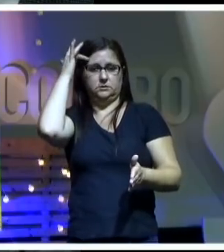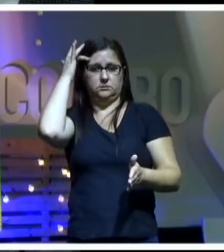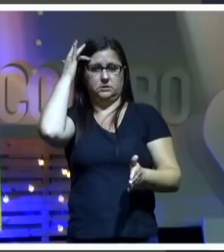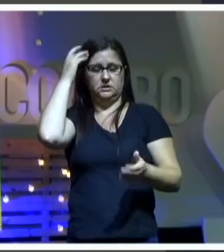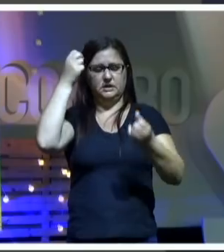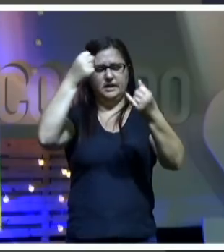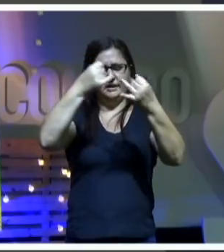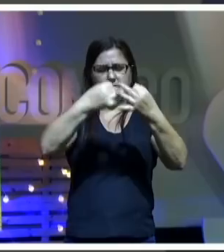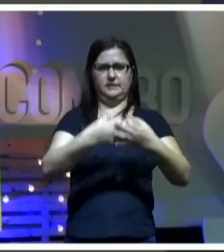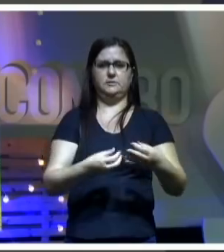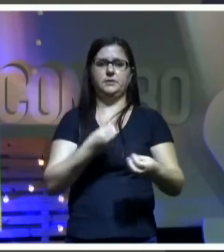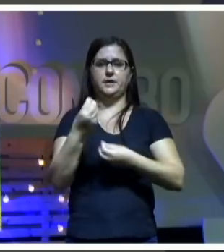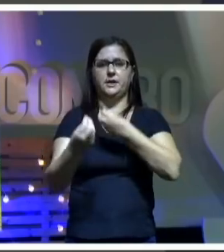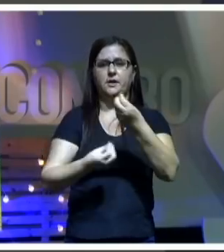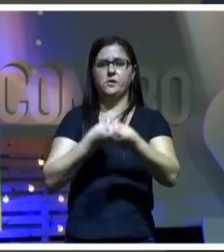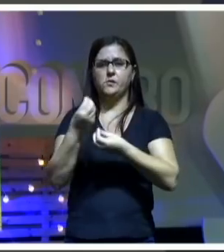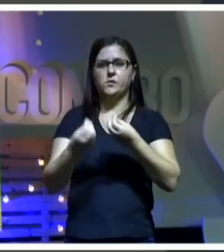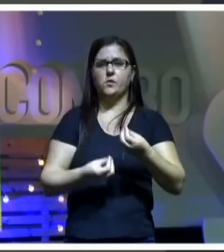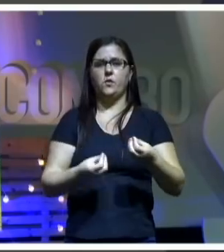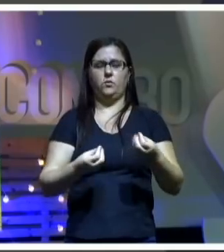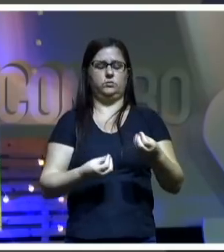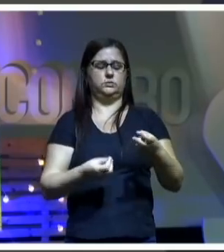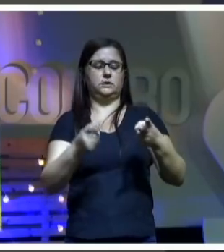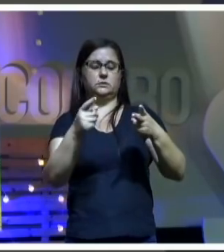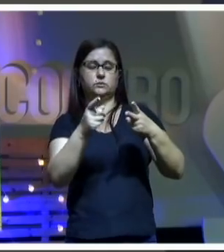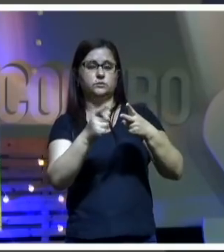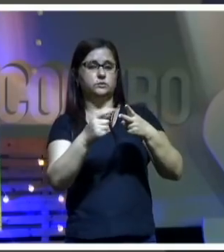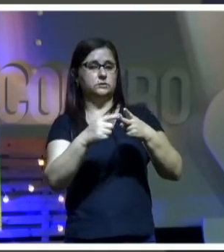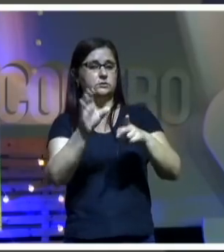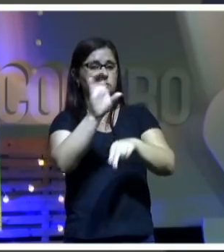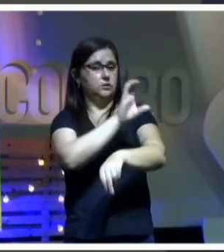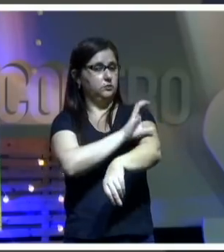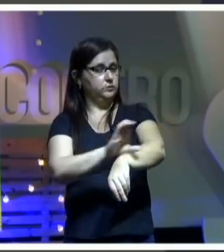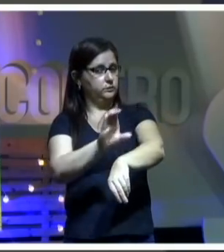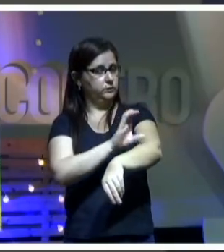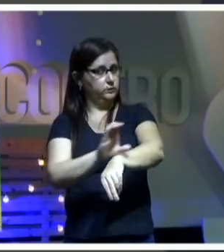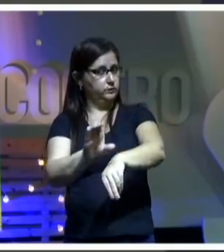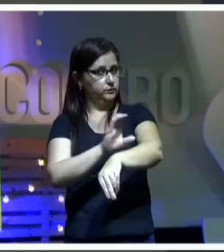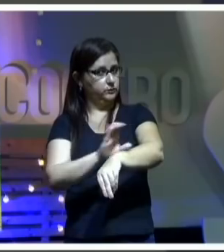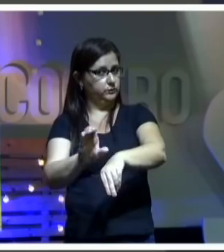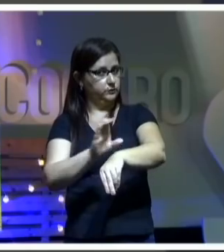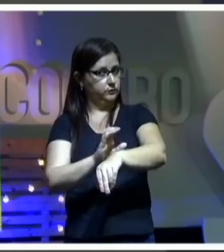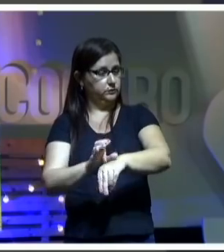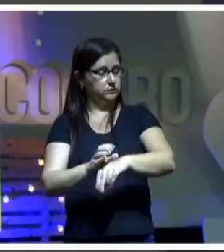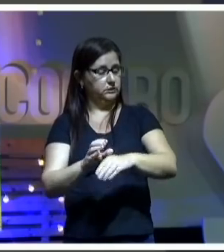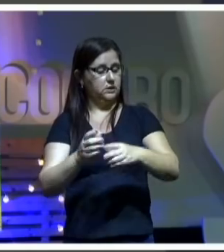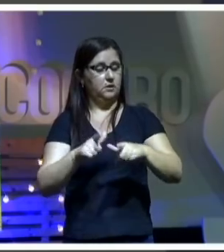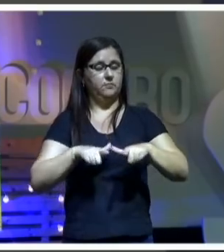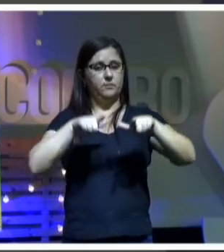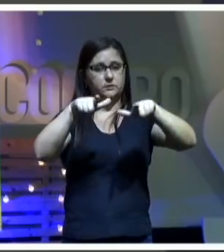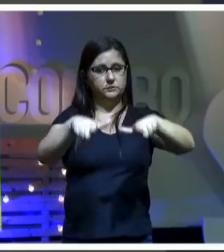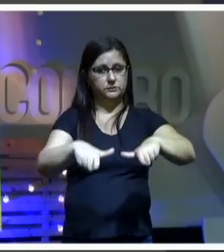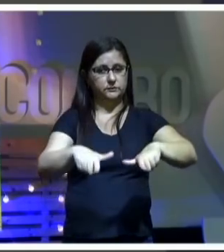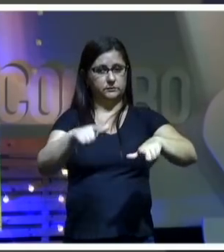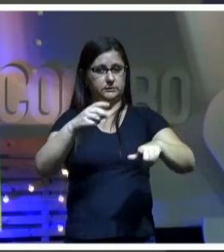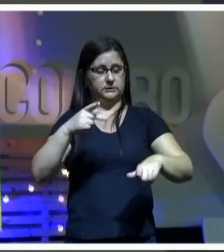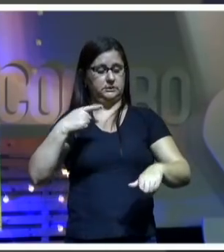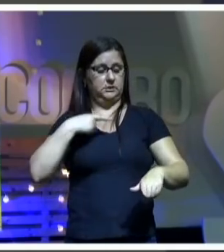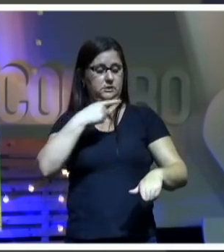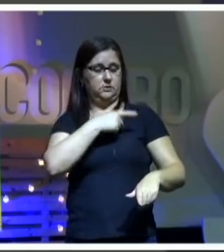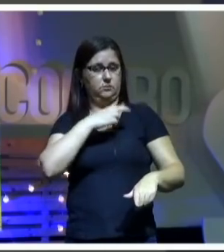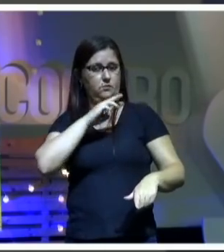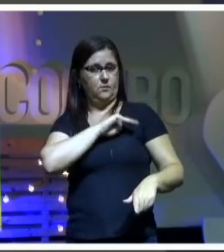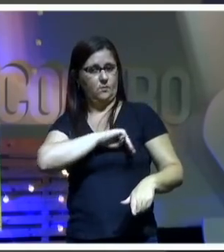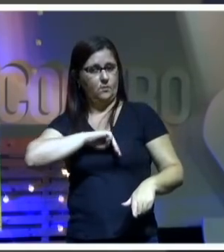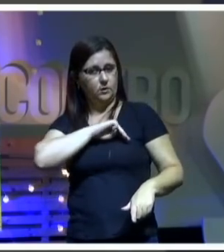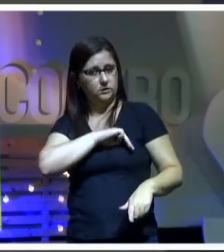situação essa segunda forma de cultura de formação ministerial que eu ouvi de alguns